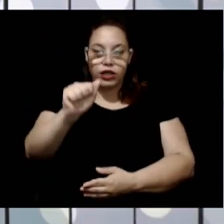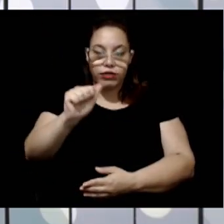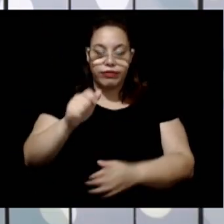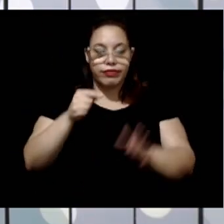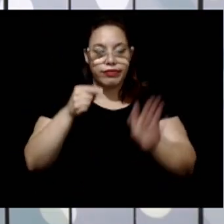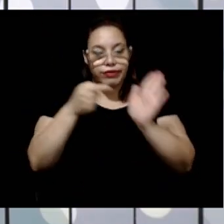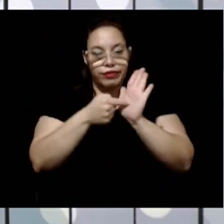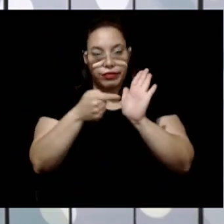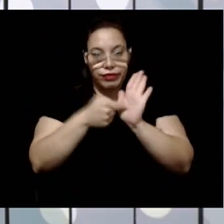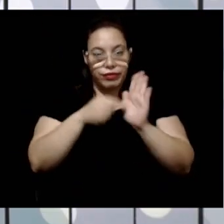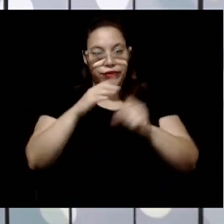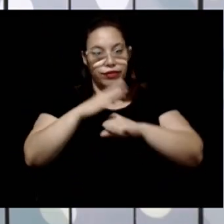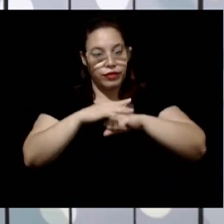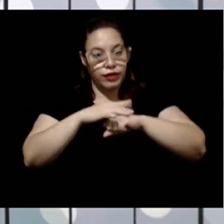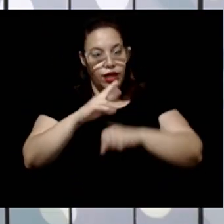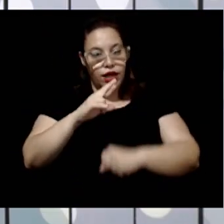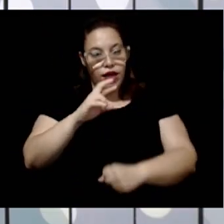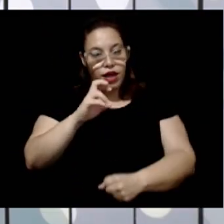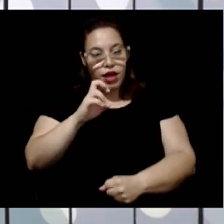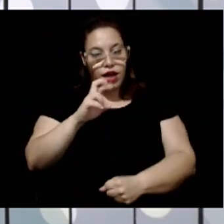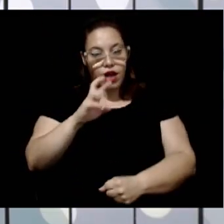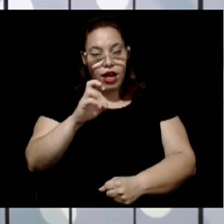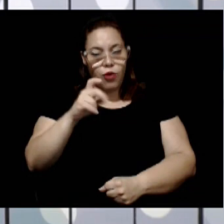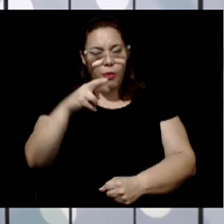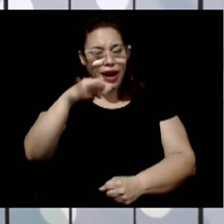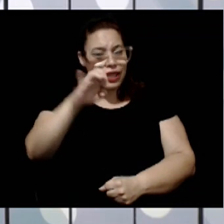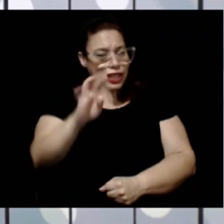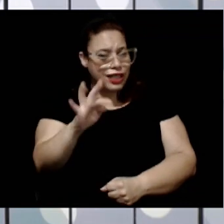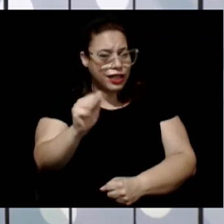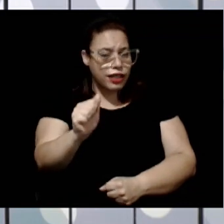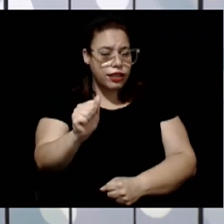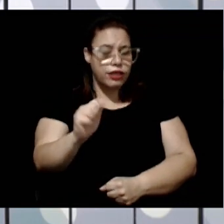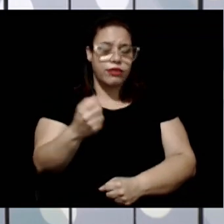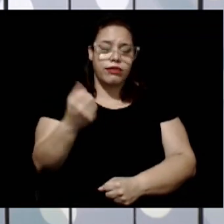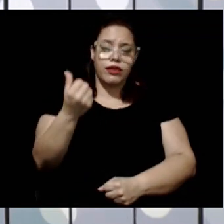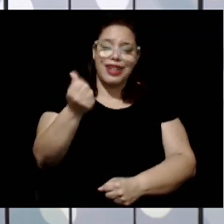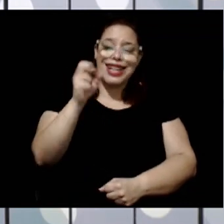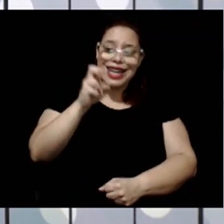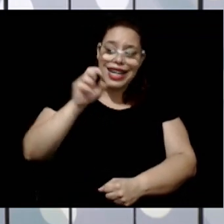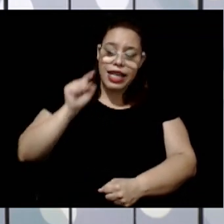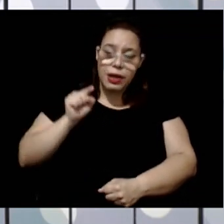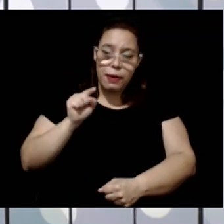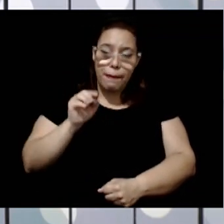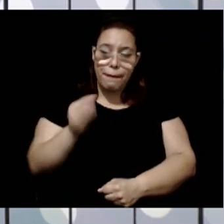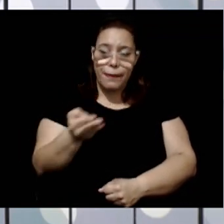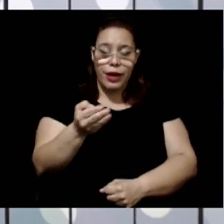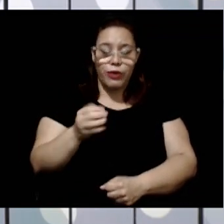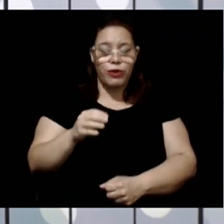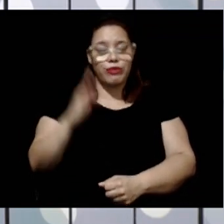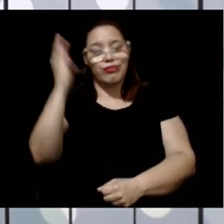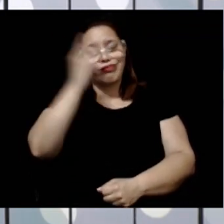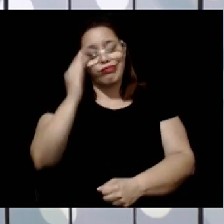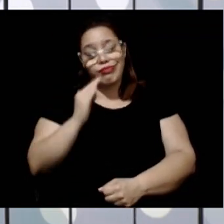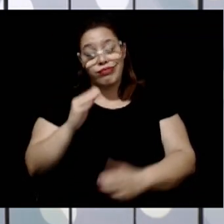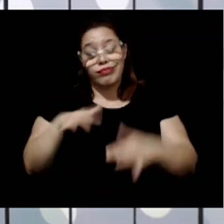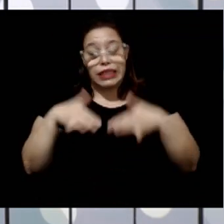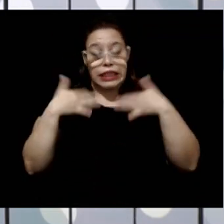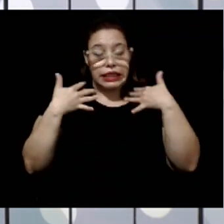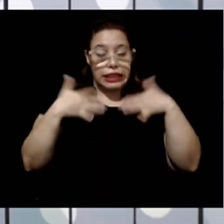doenças reumáticas acometem mais de 15 milhões de brasileiros e causam